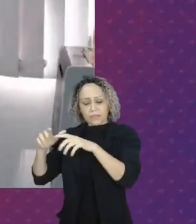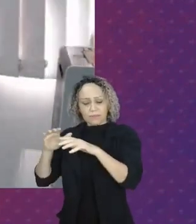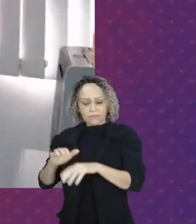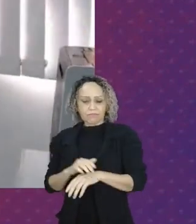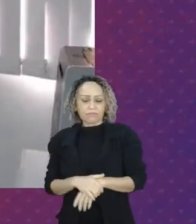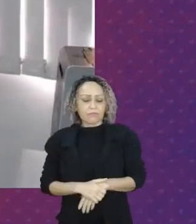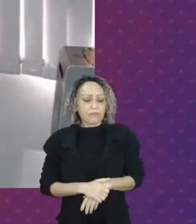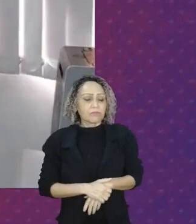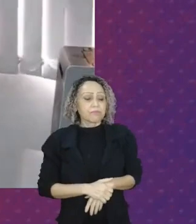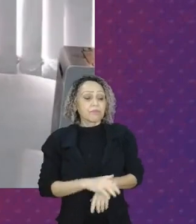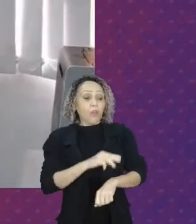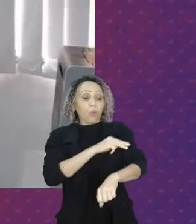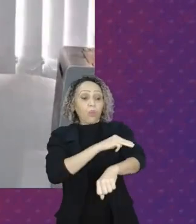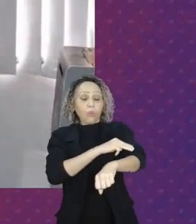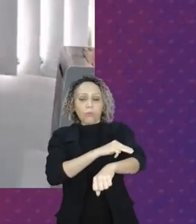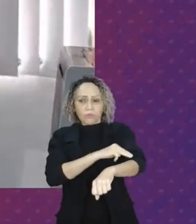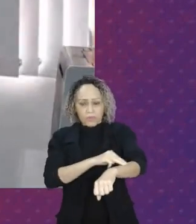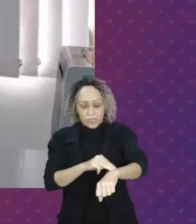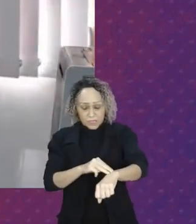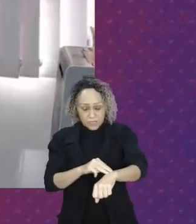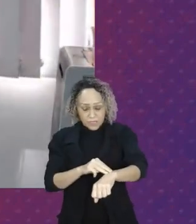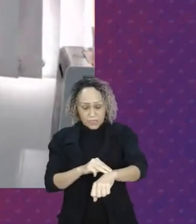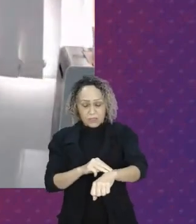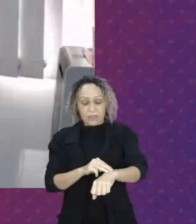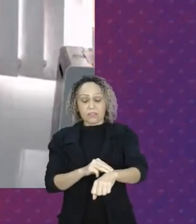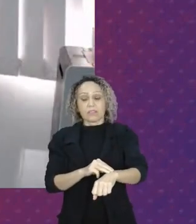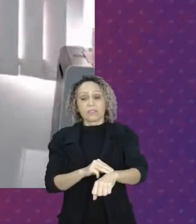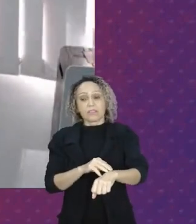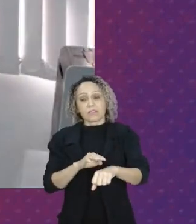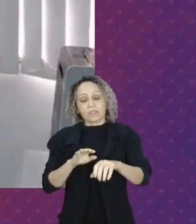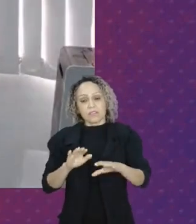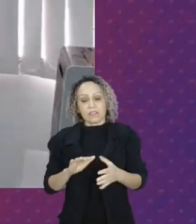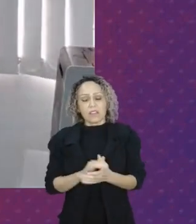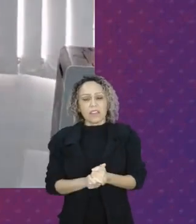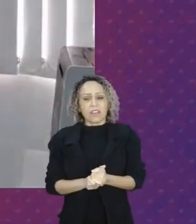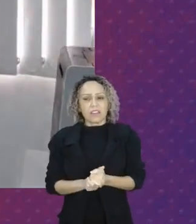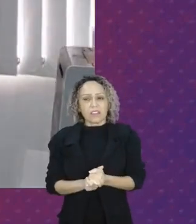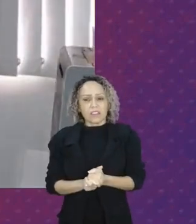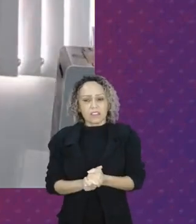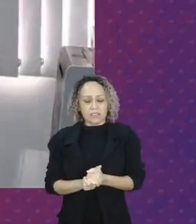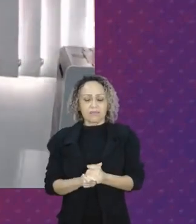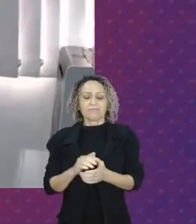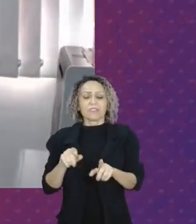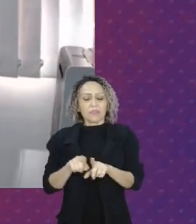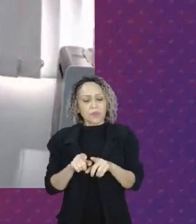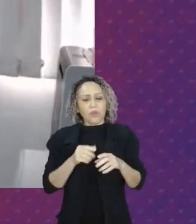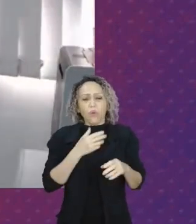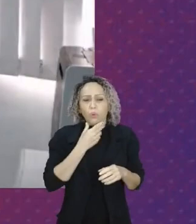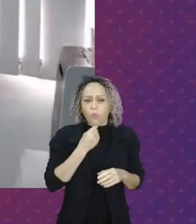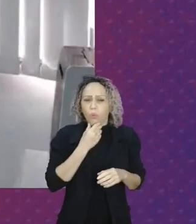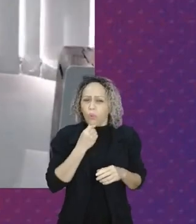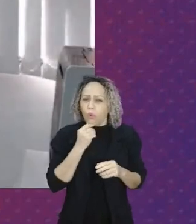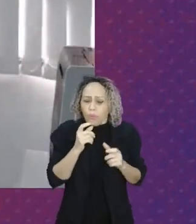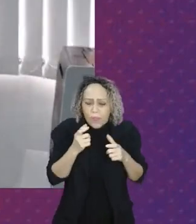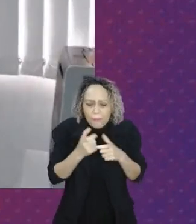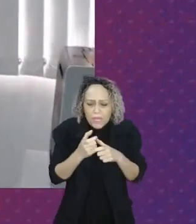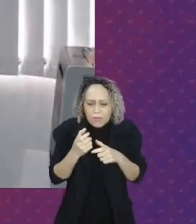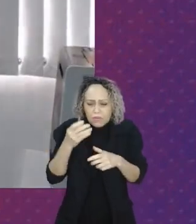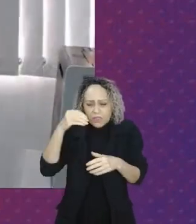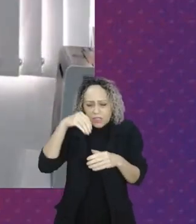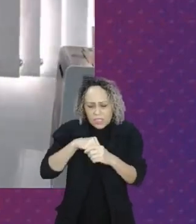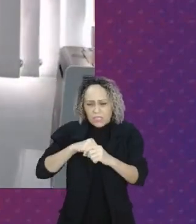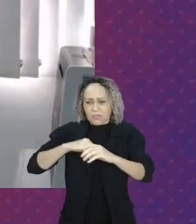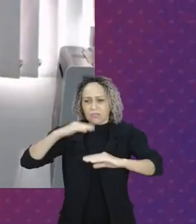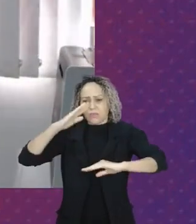no magistério, e ainda assim o homem é minoria, né, na carreira magistério, mas ele começa a ter